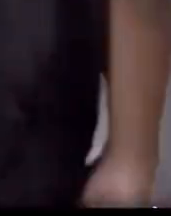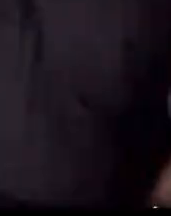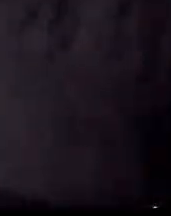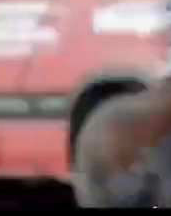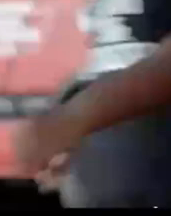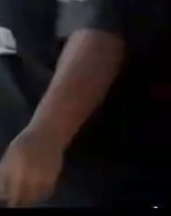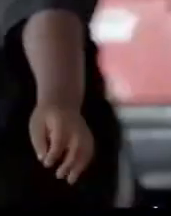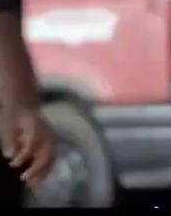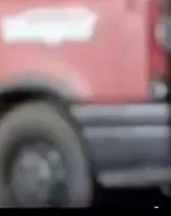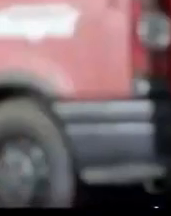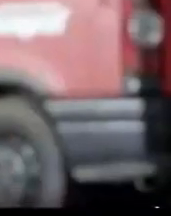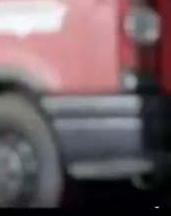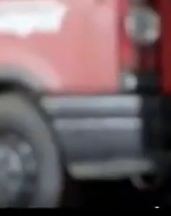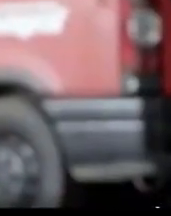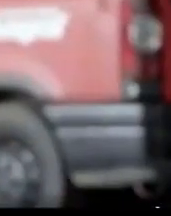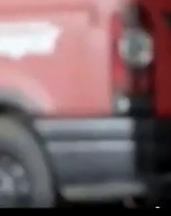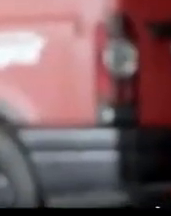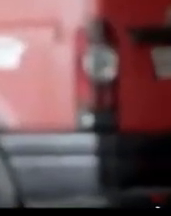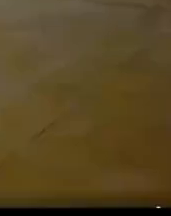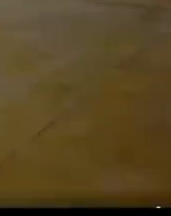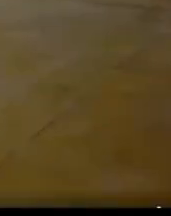Marcelão. Marcelão, um abraço, vem.